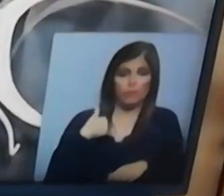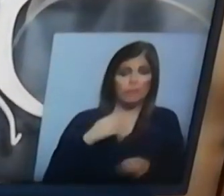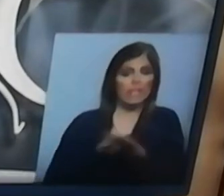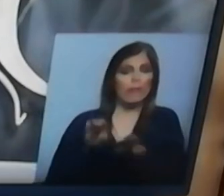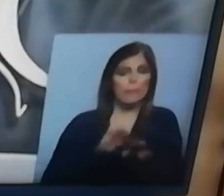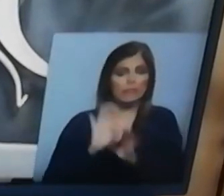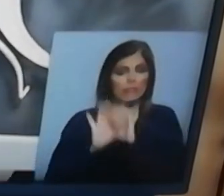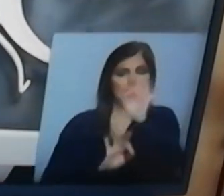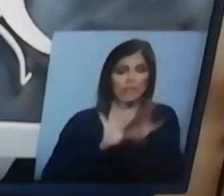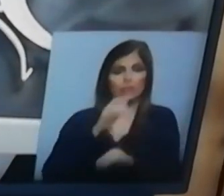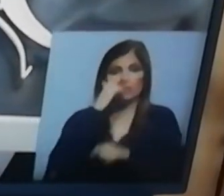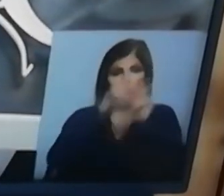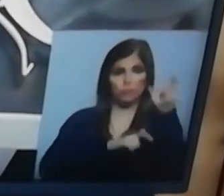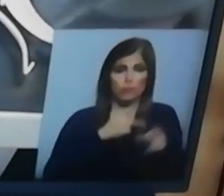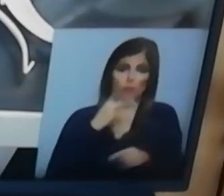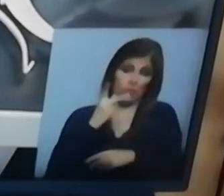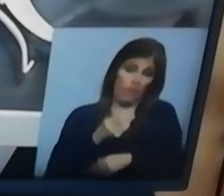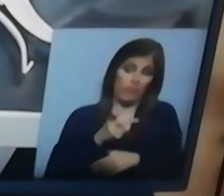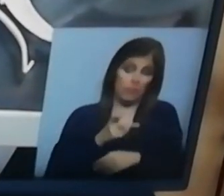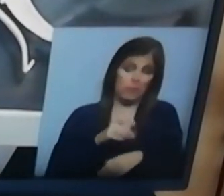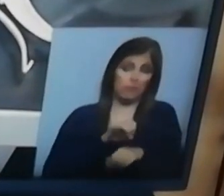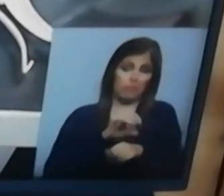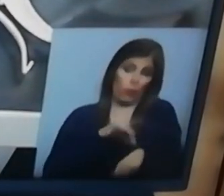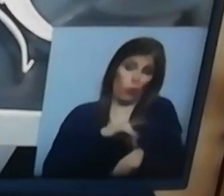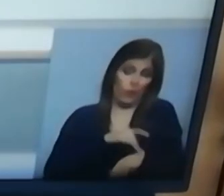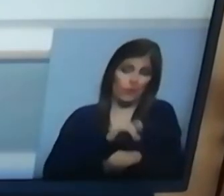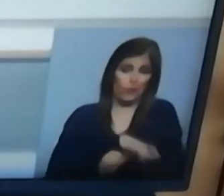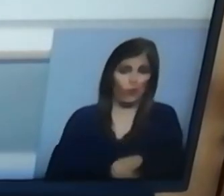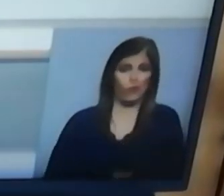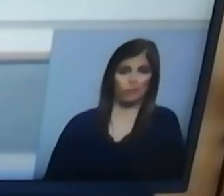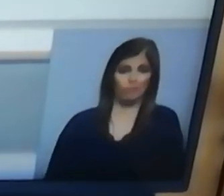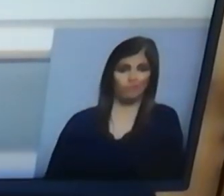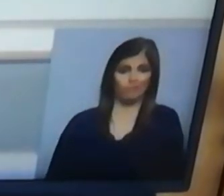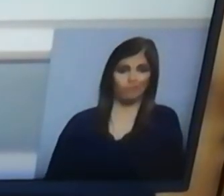cuidam das vítimas do novo coronavírus.